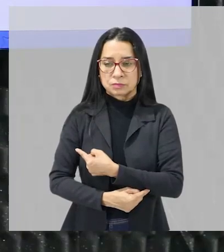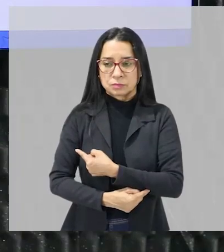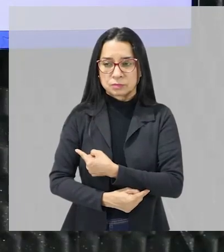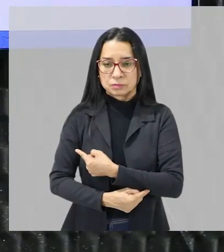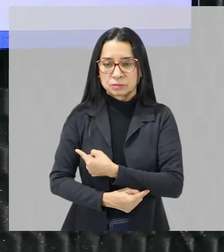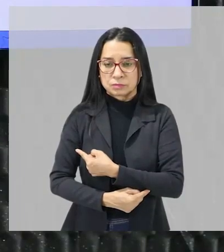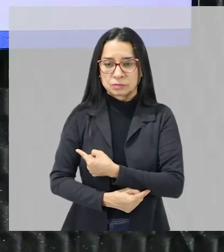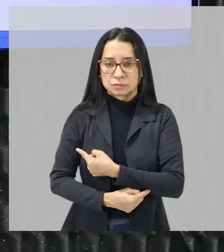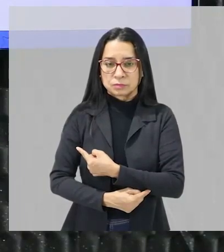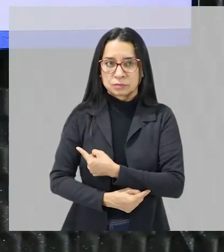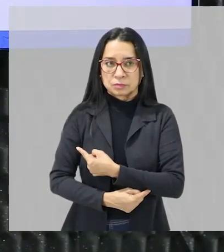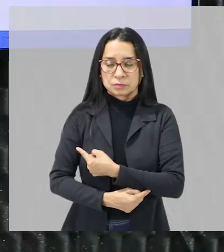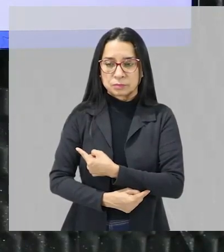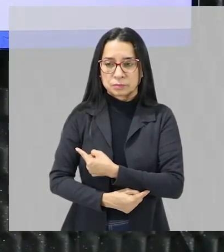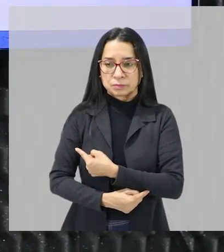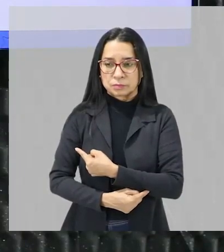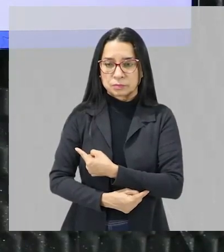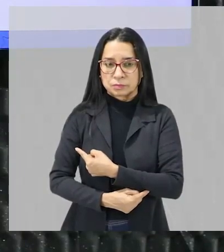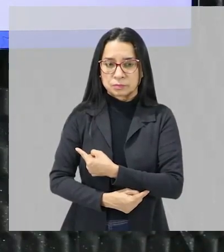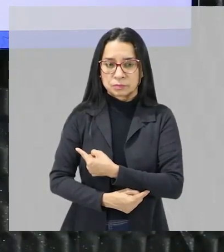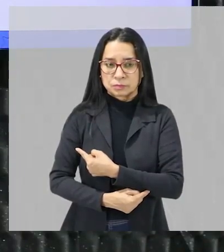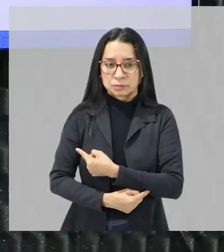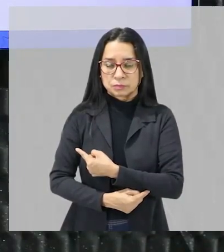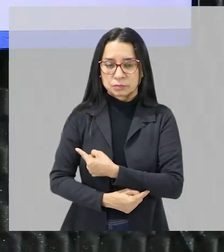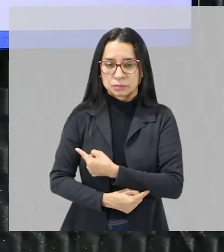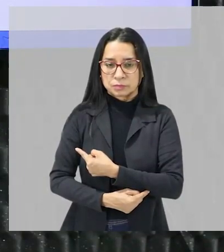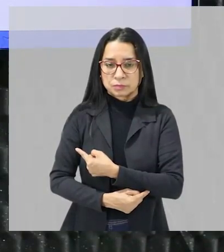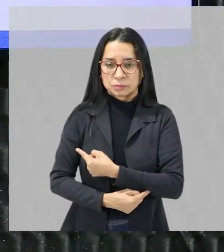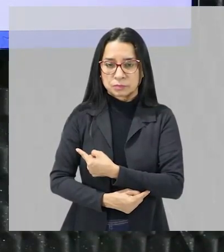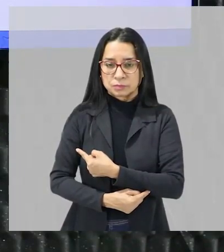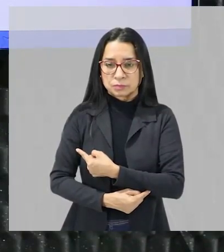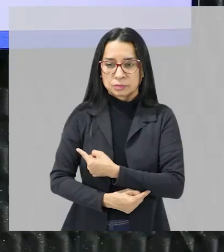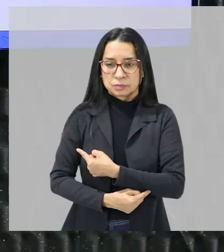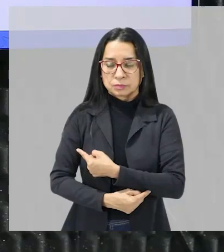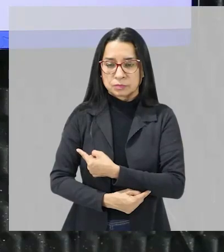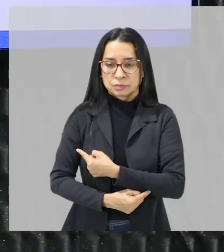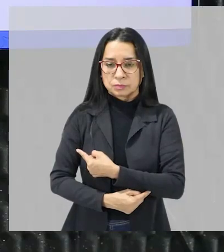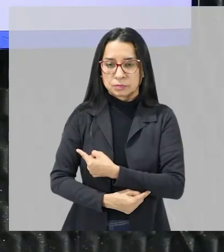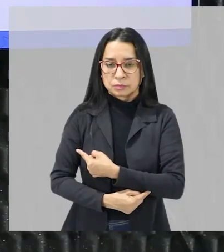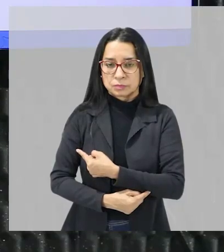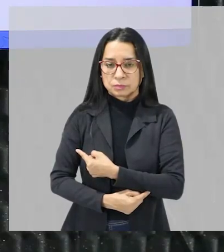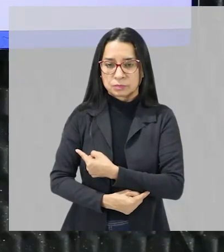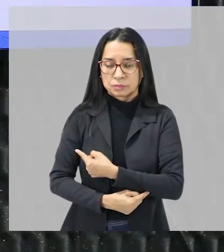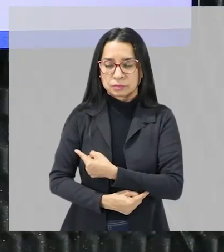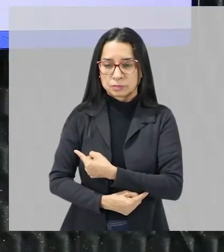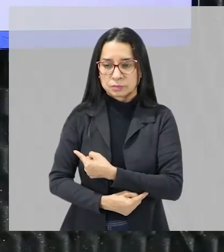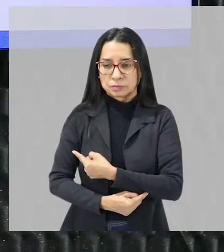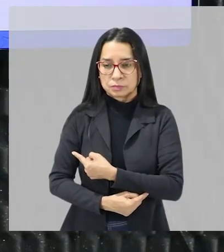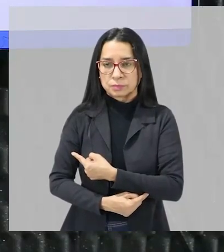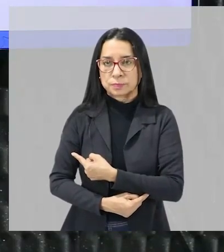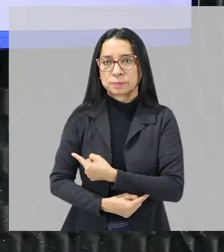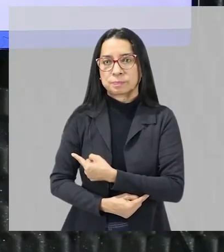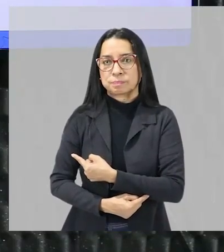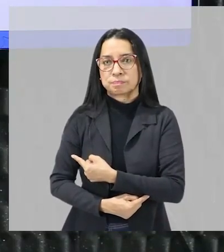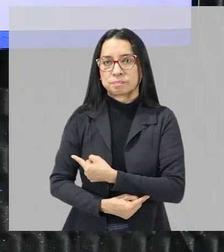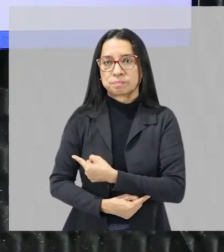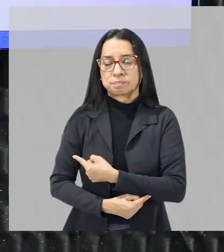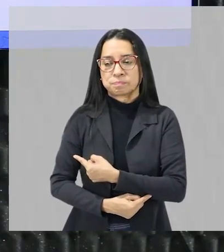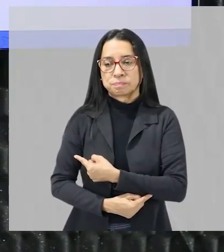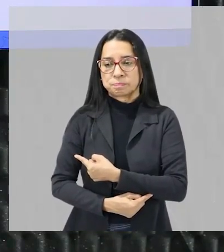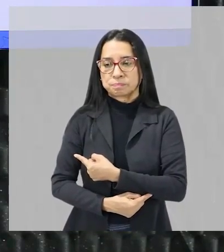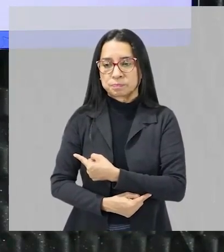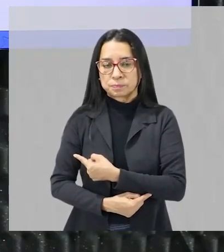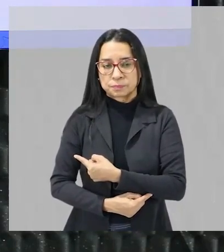herdeiros, portanto, supere a riqueza produzida ou constituída durante uma vida inteira de